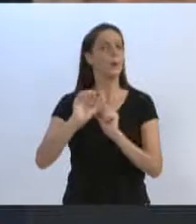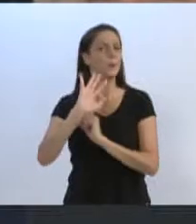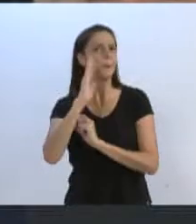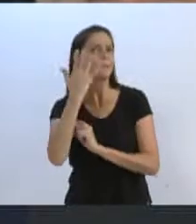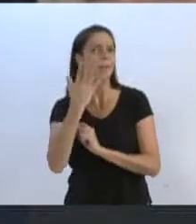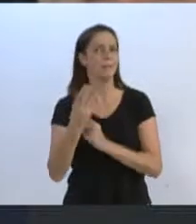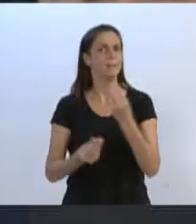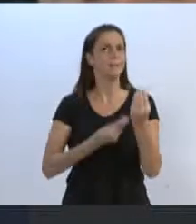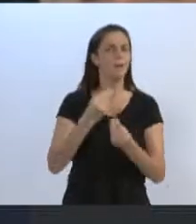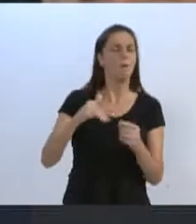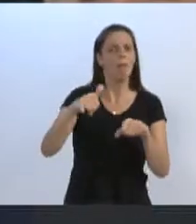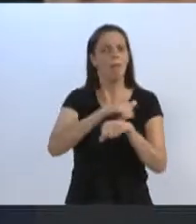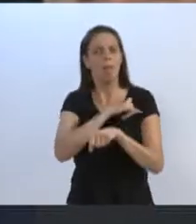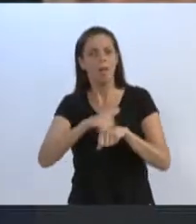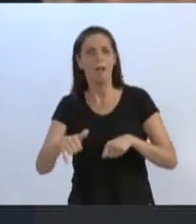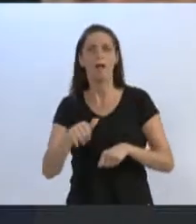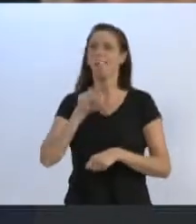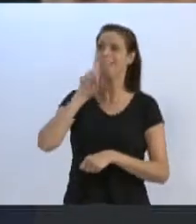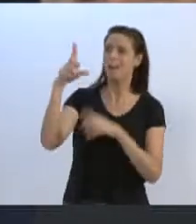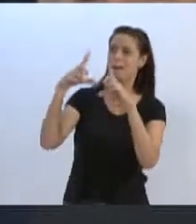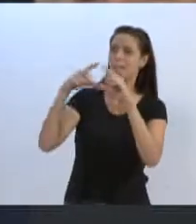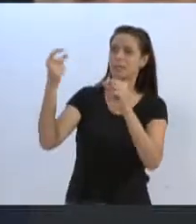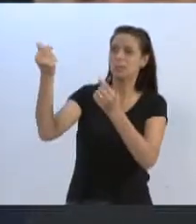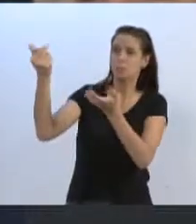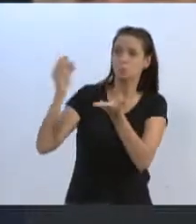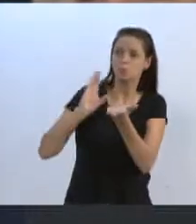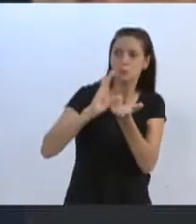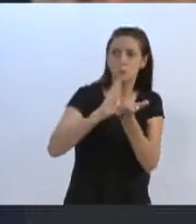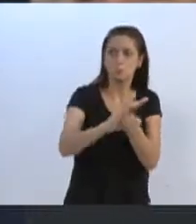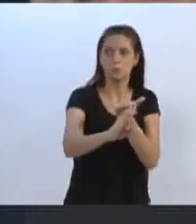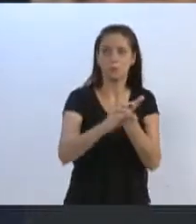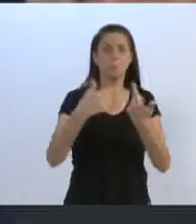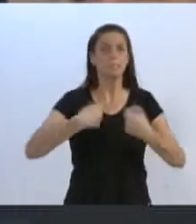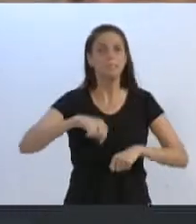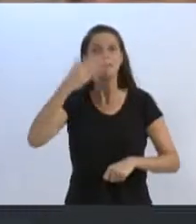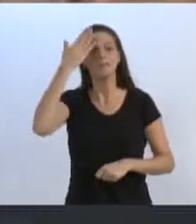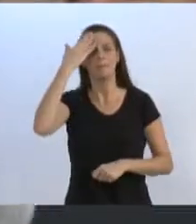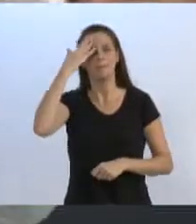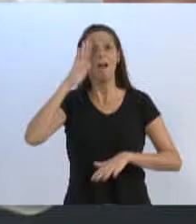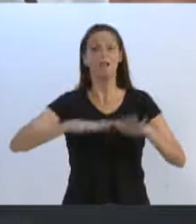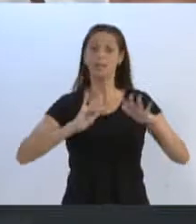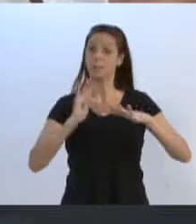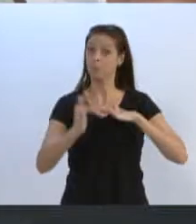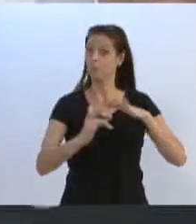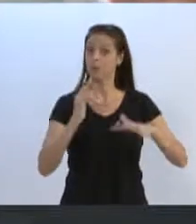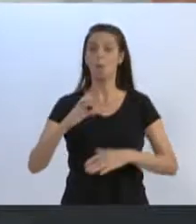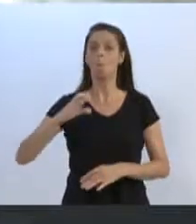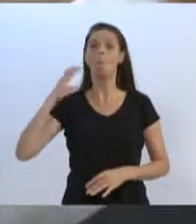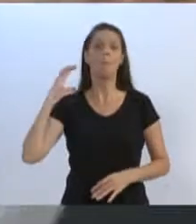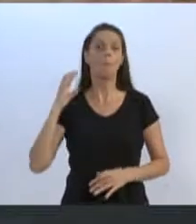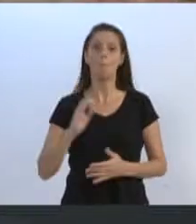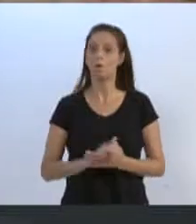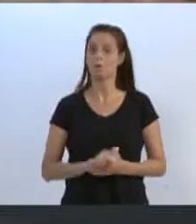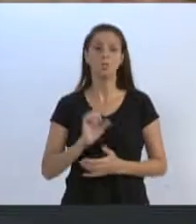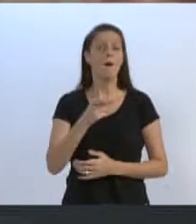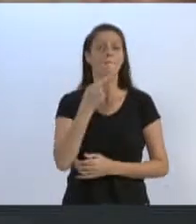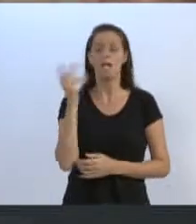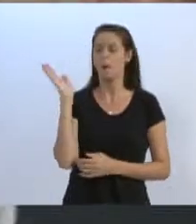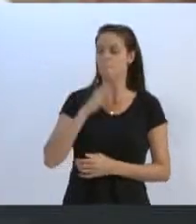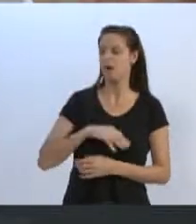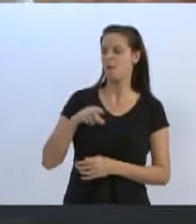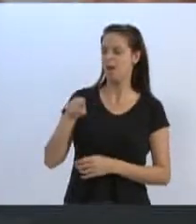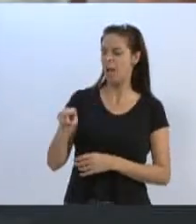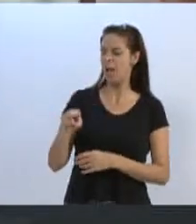buscar recurso. Tem que ter, eu acho que essa noção, os meios sociais, muitas vezes eles malham quem vai a